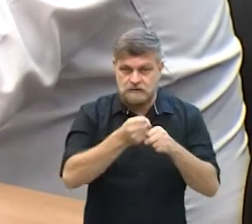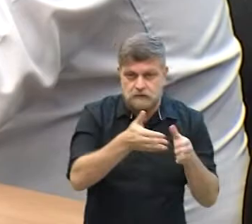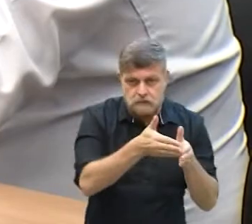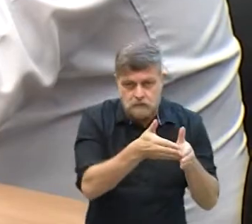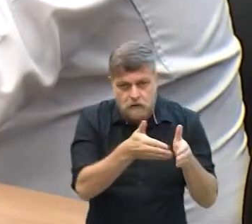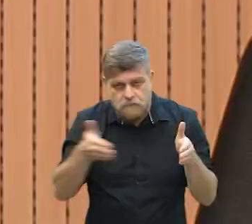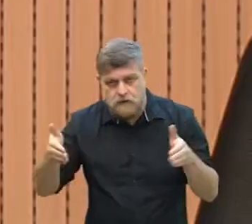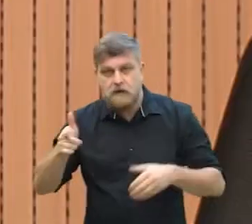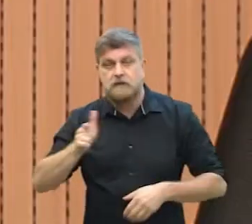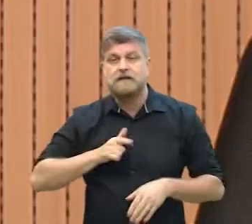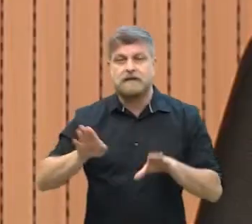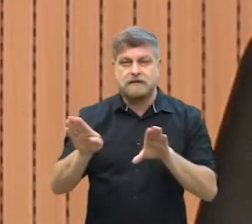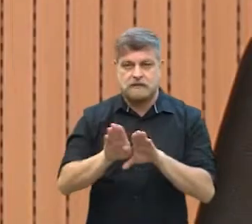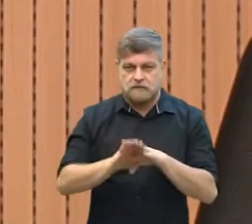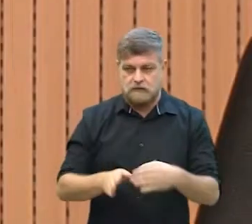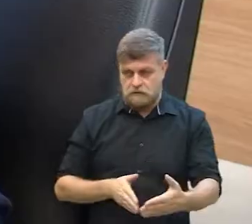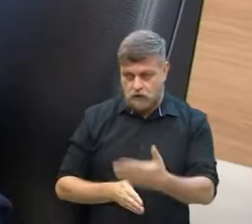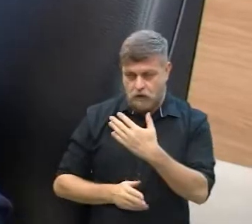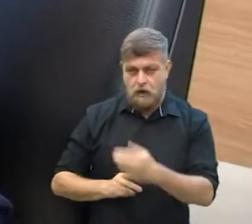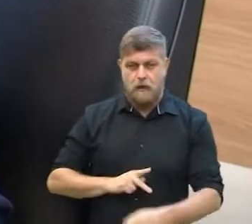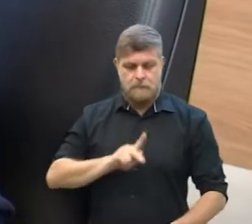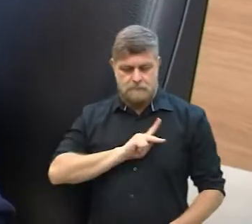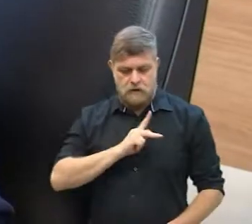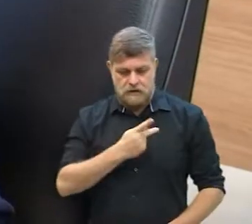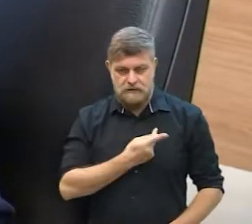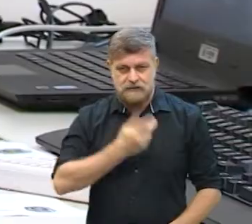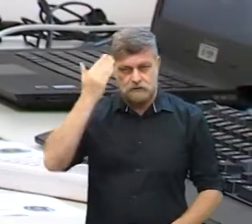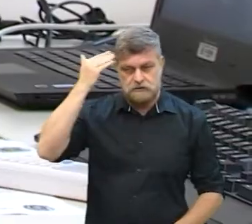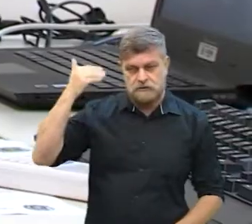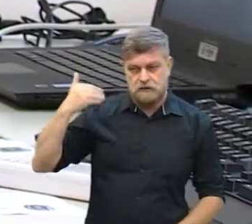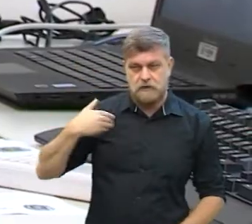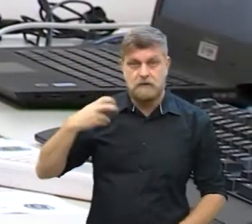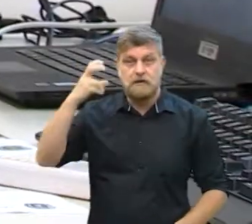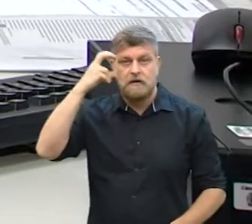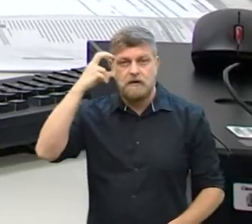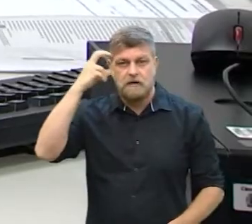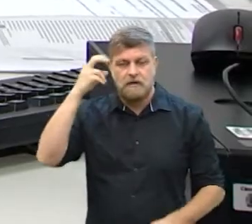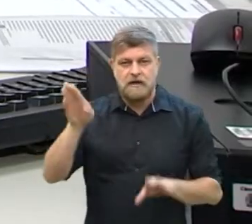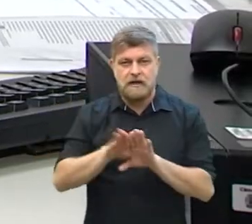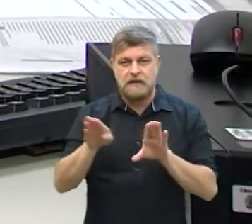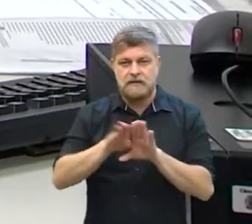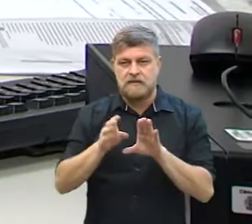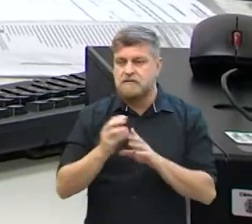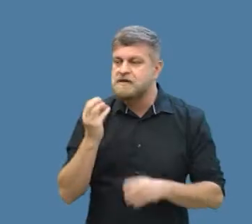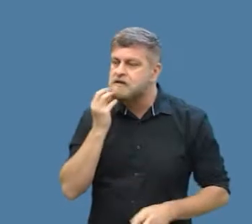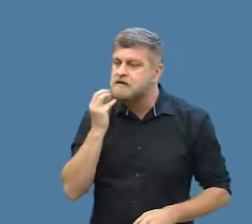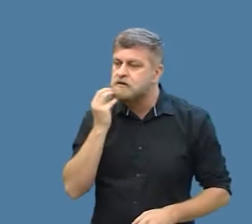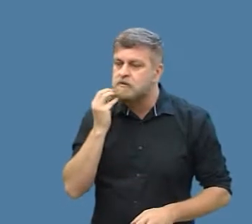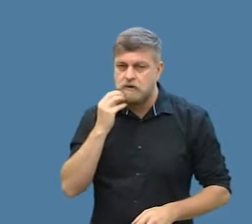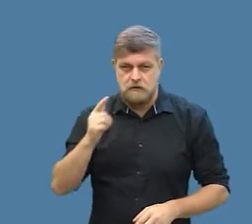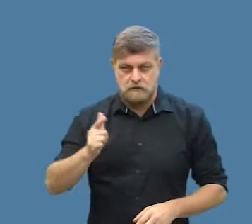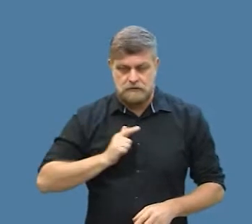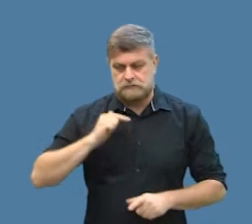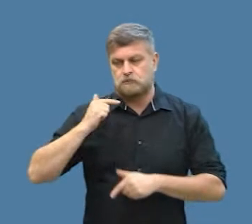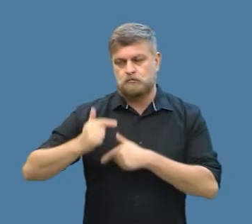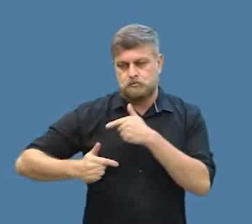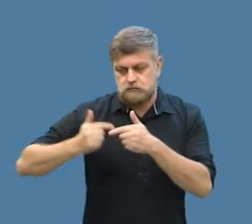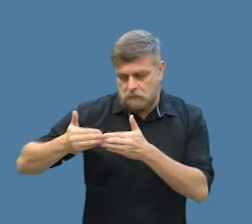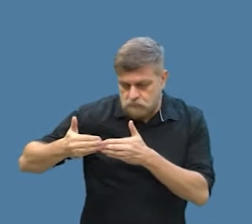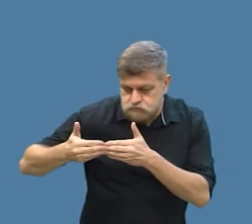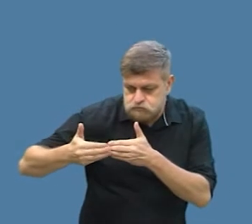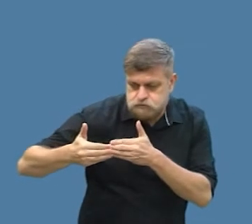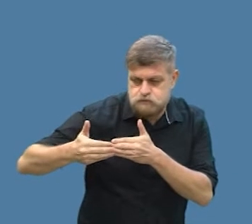anos. Além dele, Paulo Haddad, Débora Palermo, Carlinhos Camelô e Igor Diego terão muito trabalho